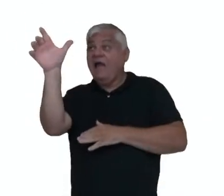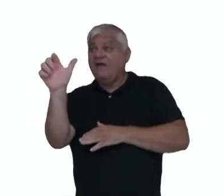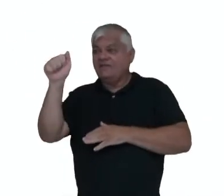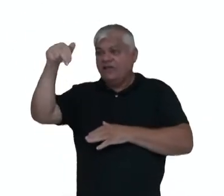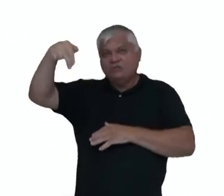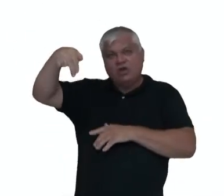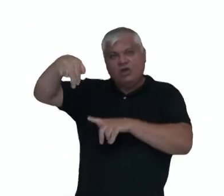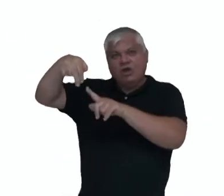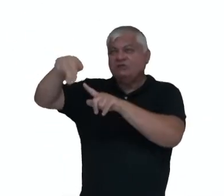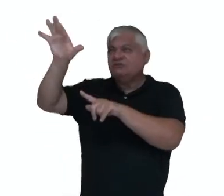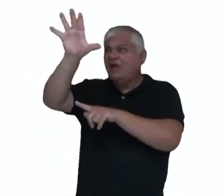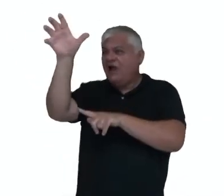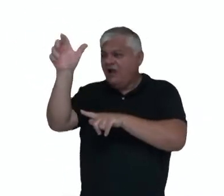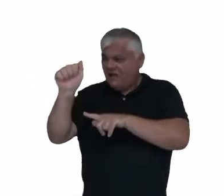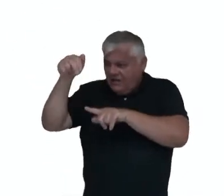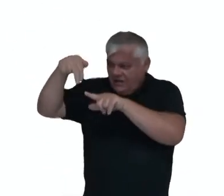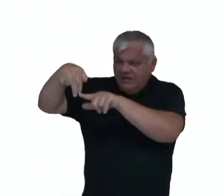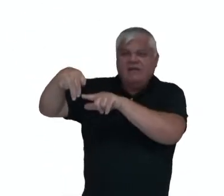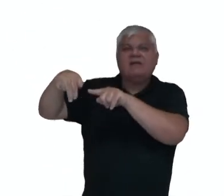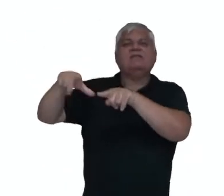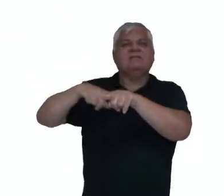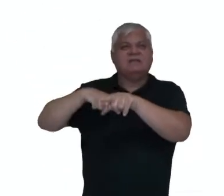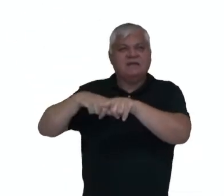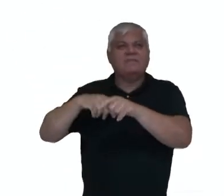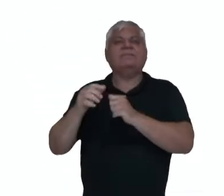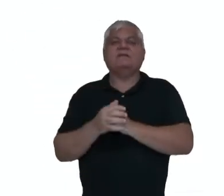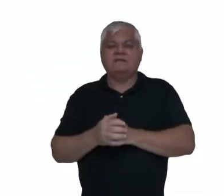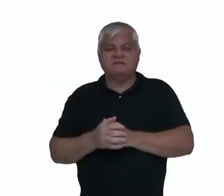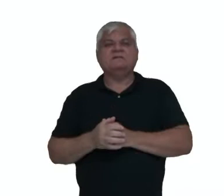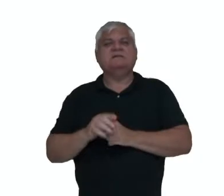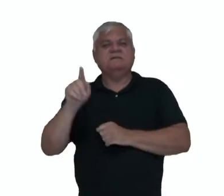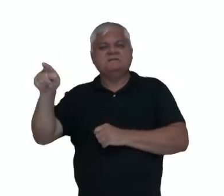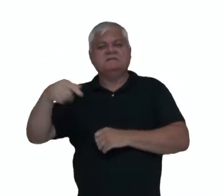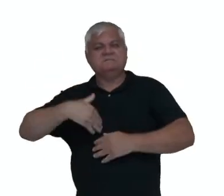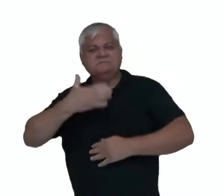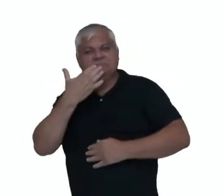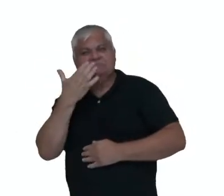norte da África, chegando aqui até a região do Oriente Médio, né,